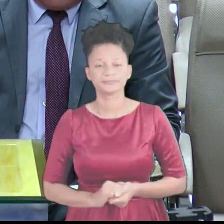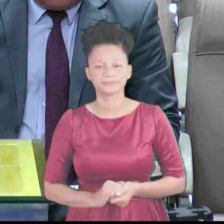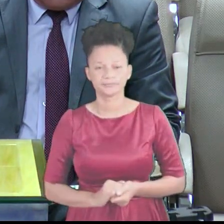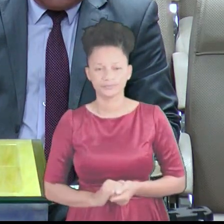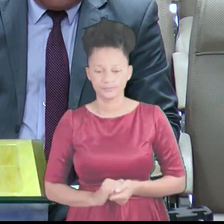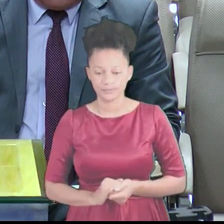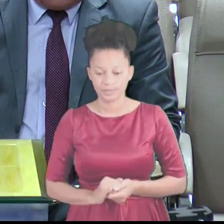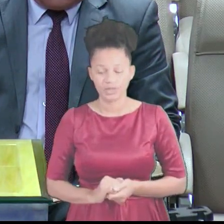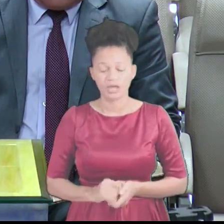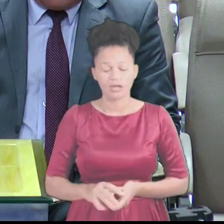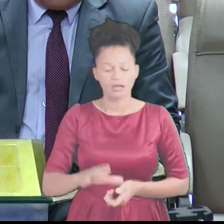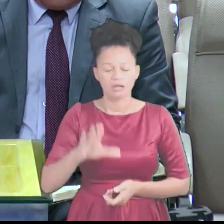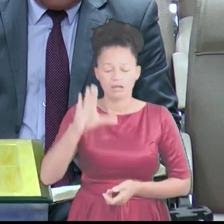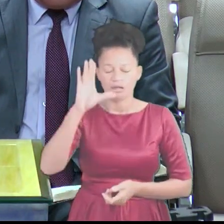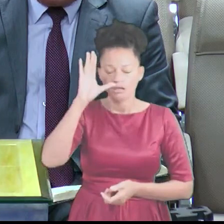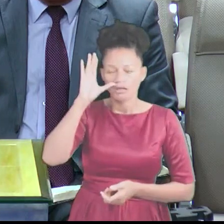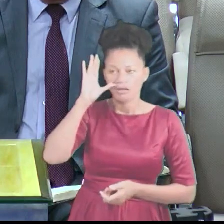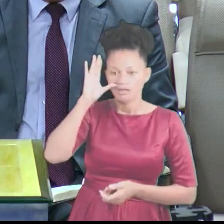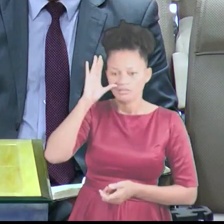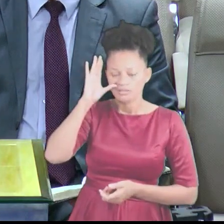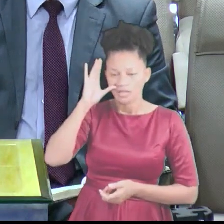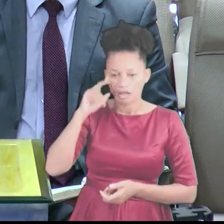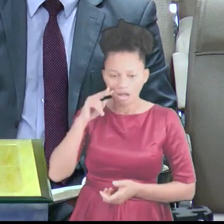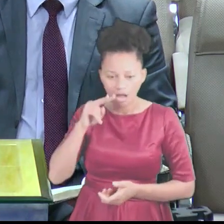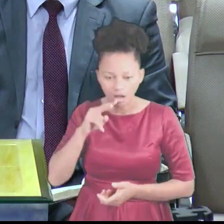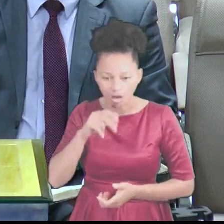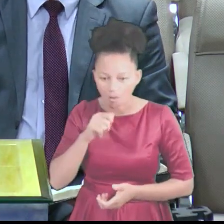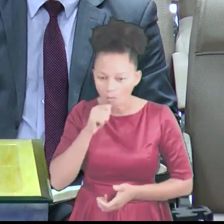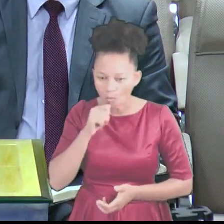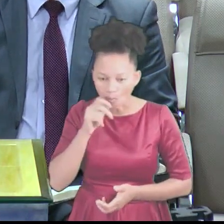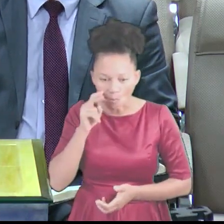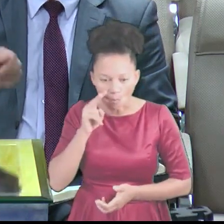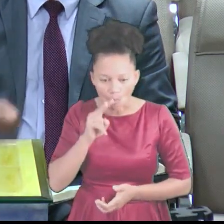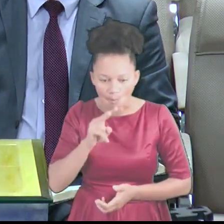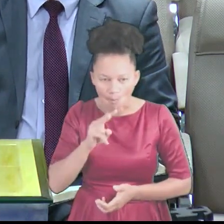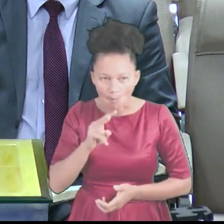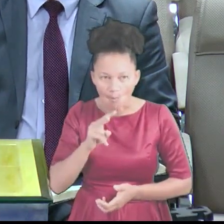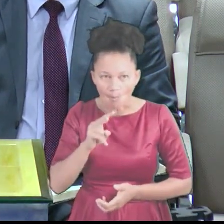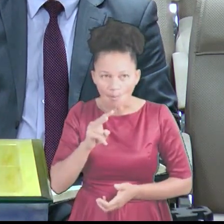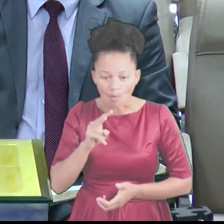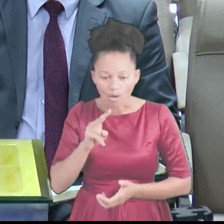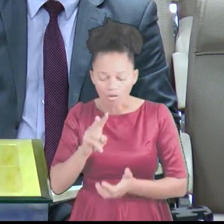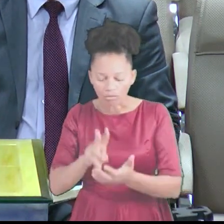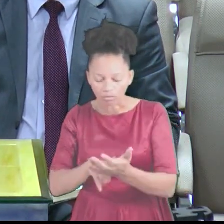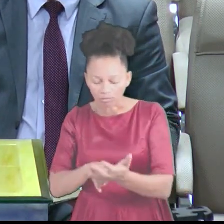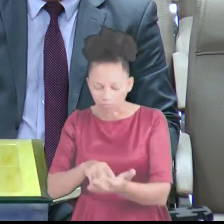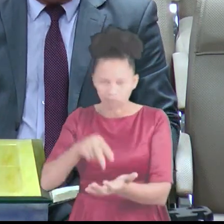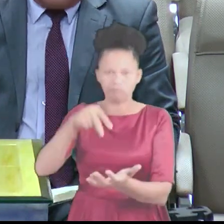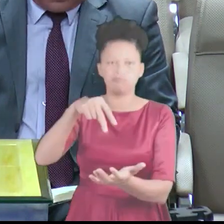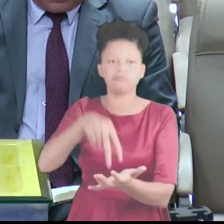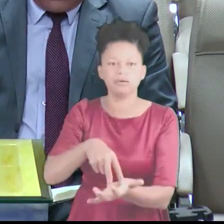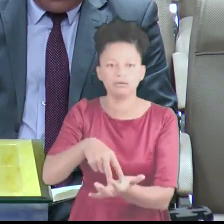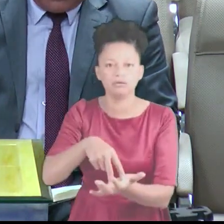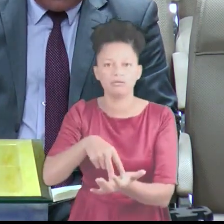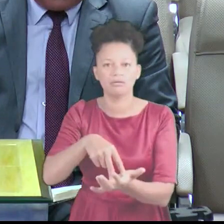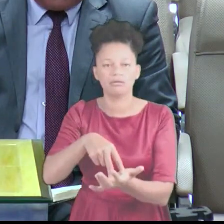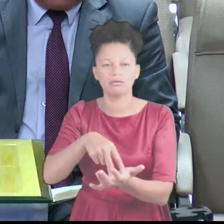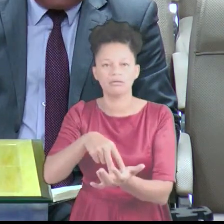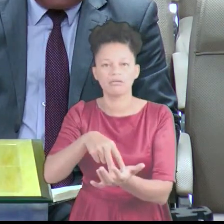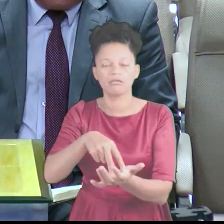aí Ezequiel vê o que ele não tinha visto no vale ainda. Ele diz: e se puseram de pé.